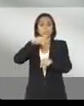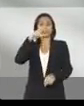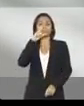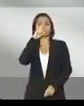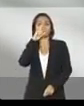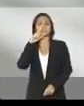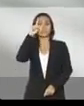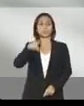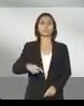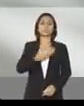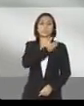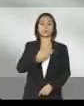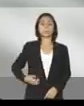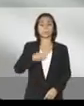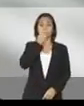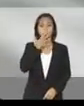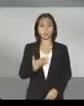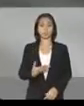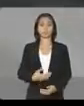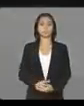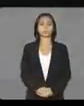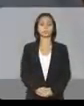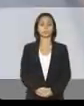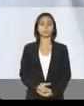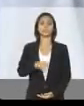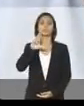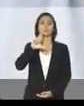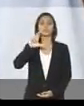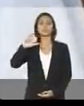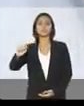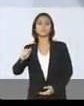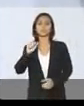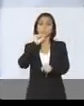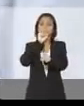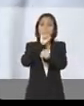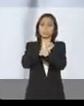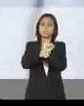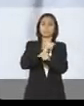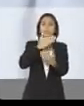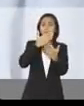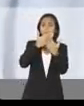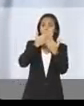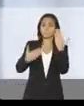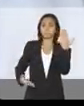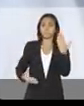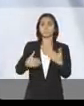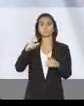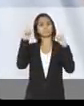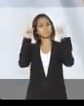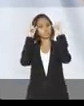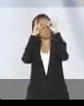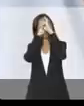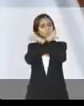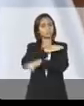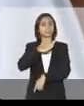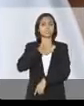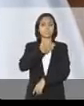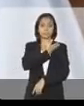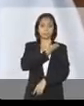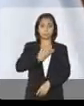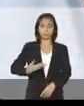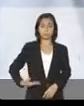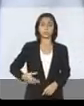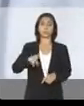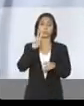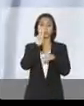correr riscos, é hora de governar bem. Eu nunca fraquejei nem fugi diante das dificuldades. No meu governo,